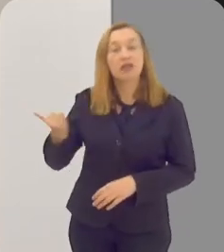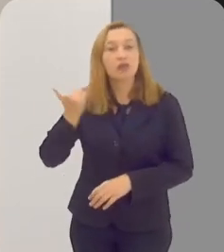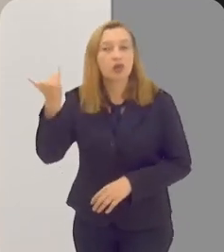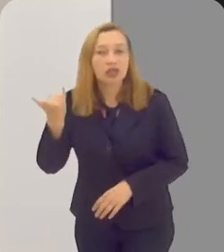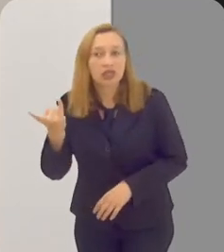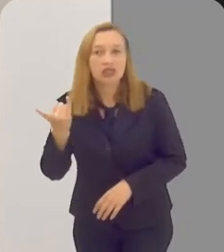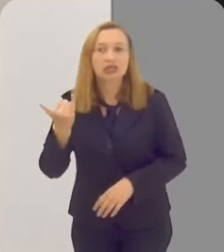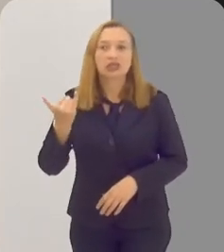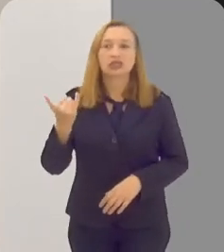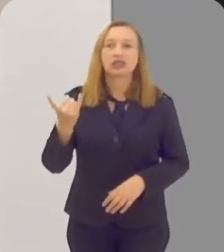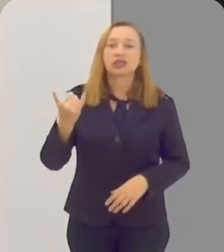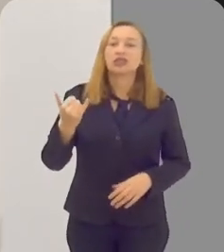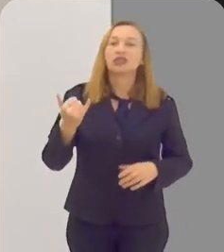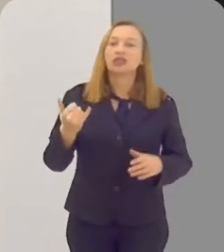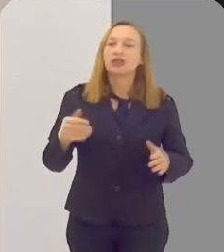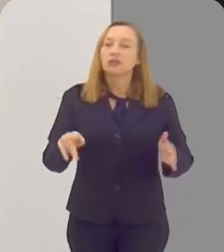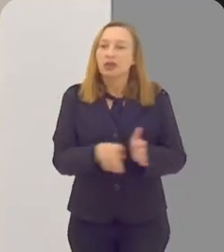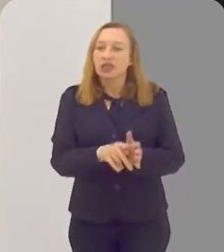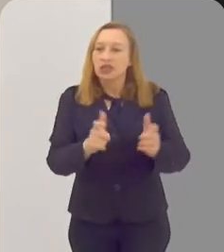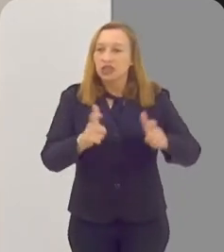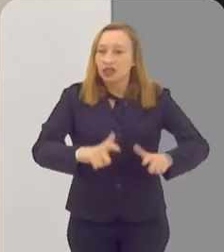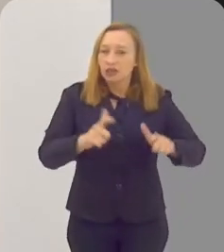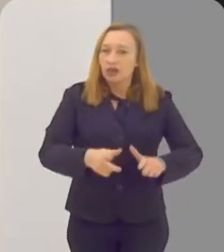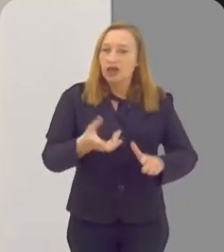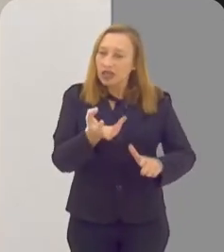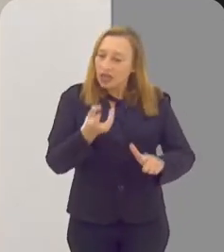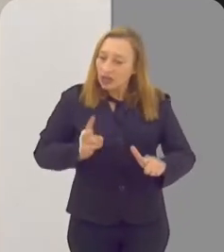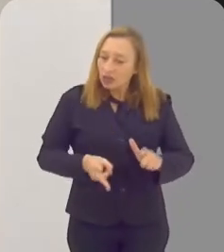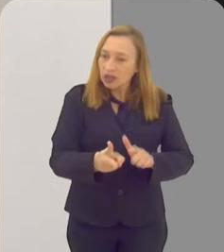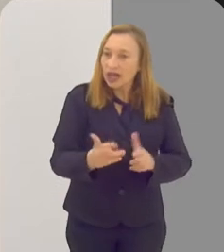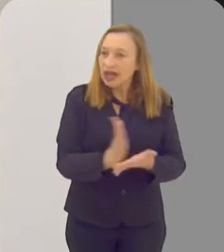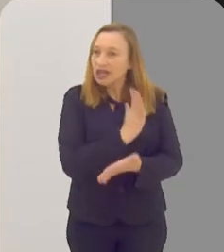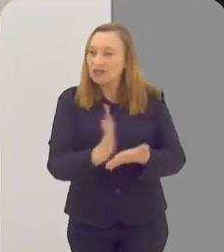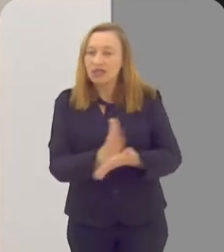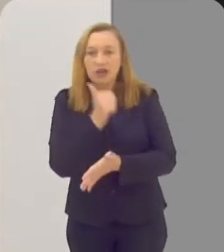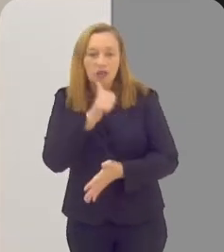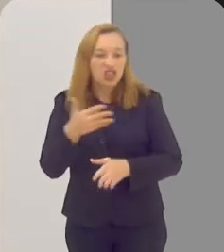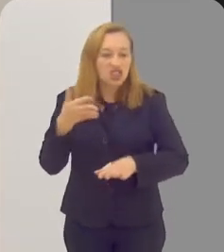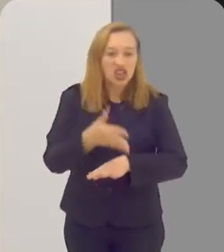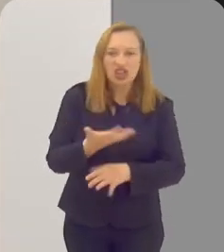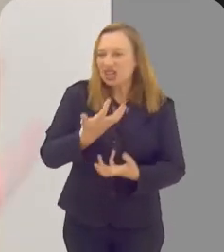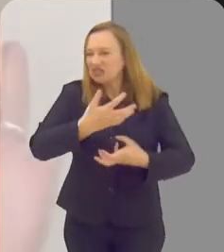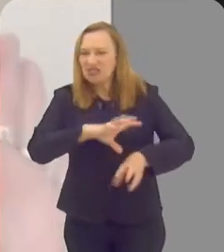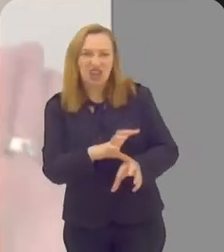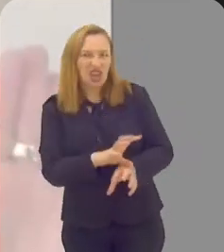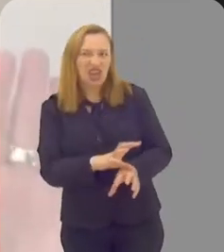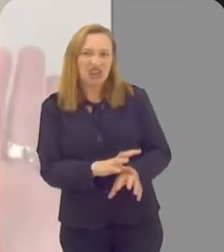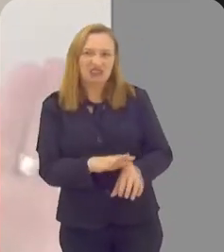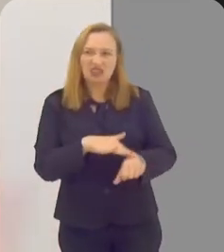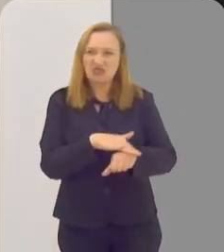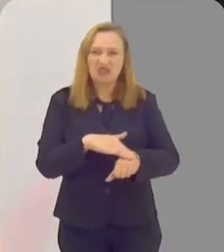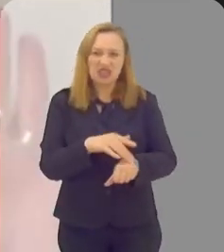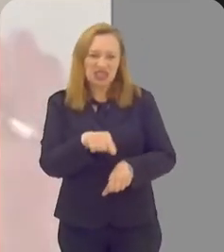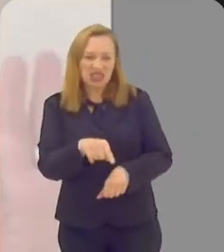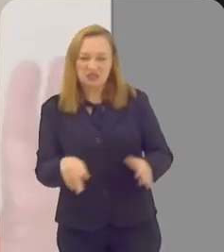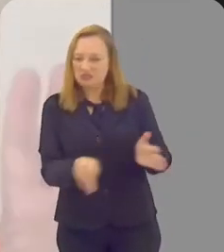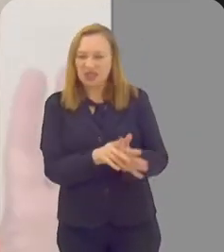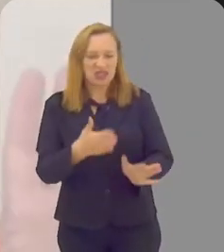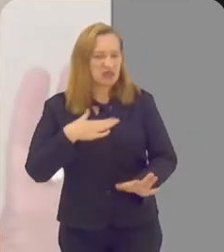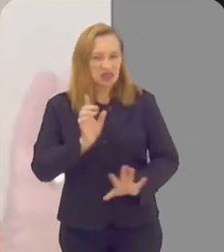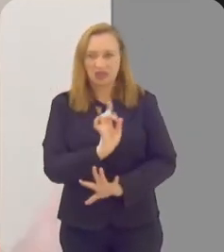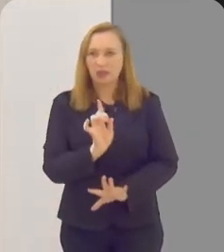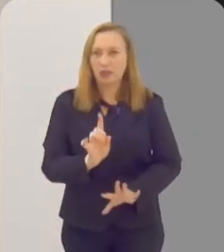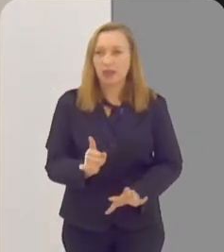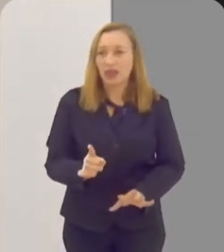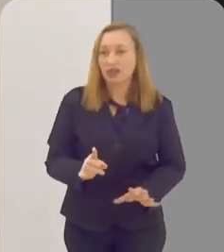possam entender a importância de estar naquele espaço e querer continuar, porque muitas vezes a mulher chega lá e fala, eu não quero isso, essa conversa aqui não é